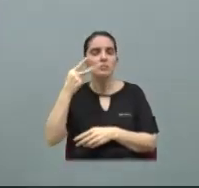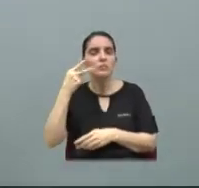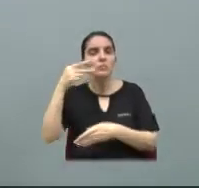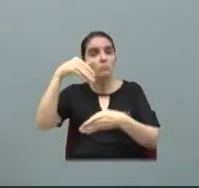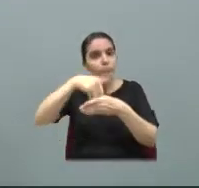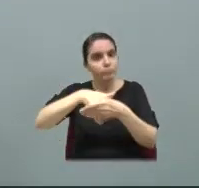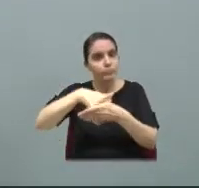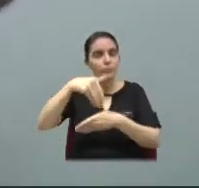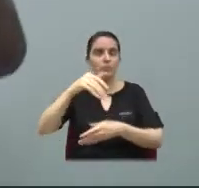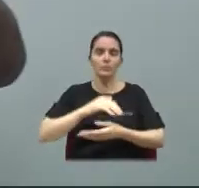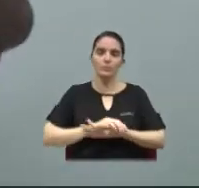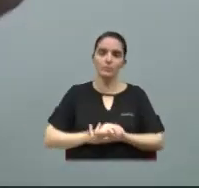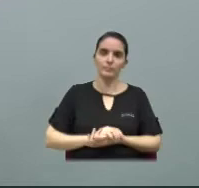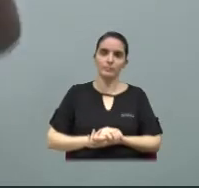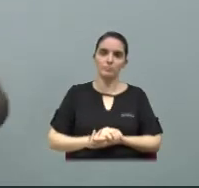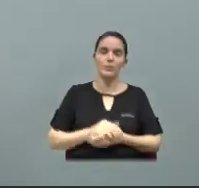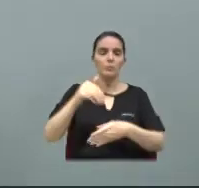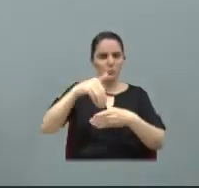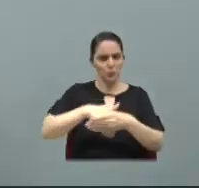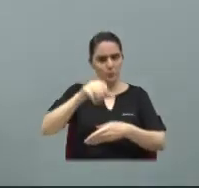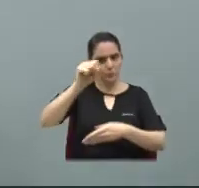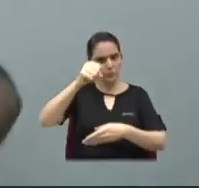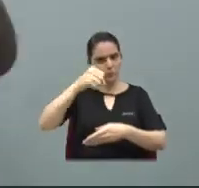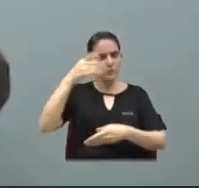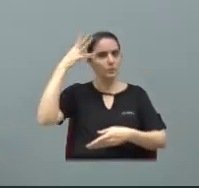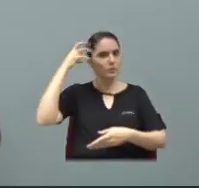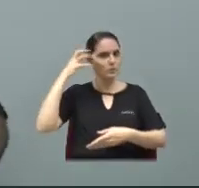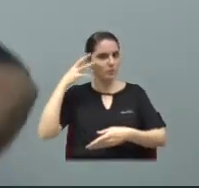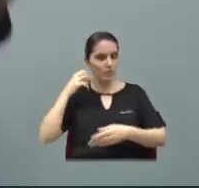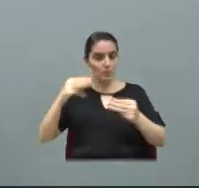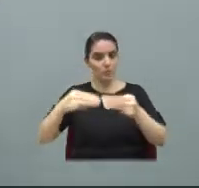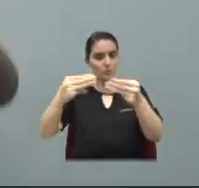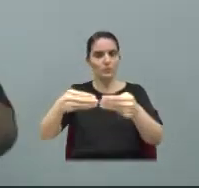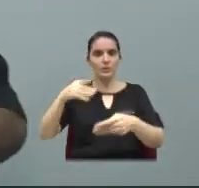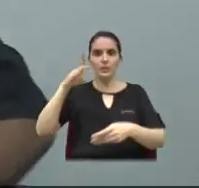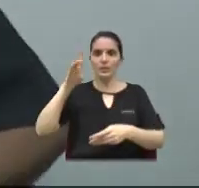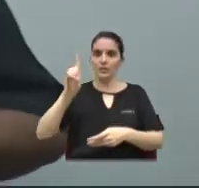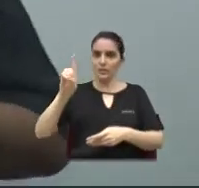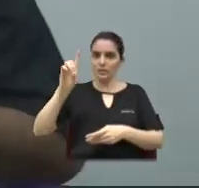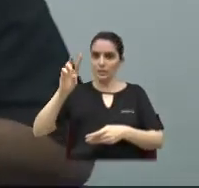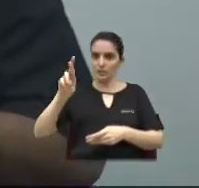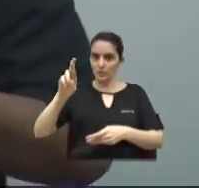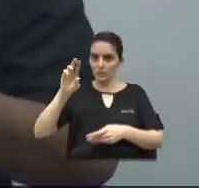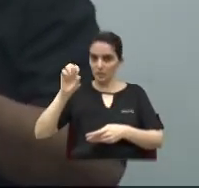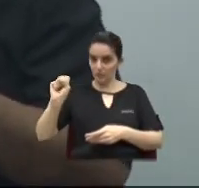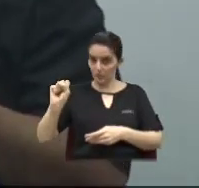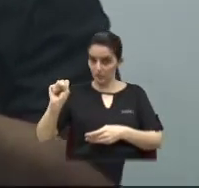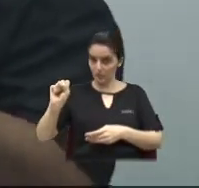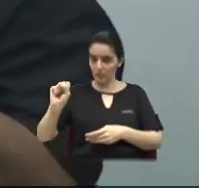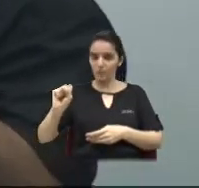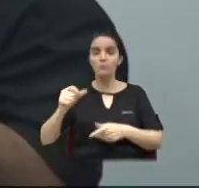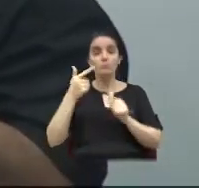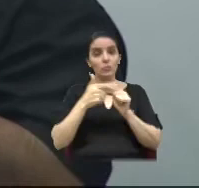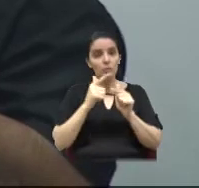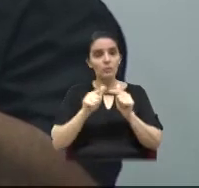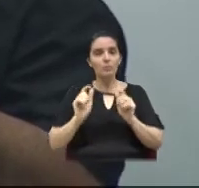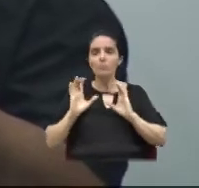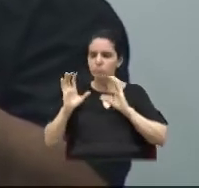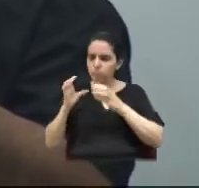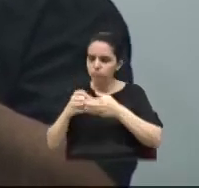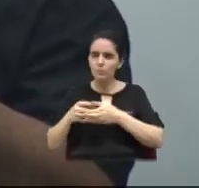e se a DRS implicar alguma coisa, nós fazemos uma comitiva aqui, criamos uma comissão e vamos